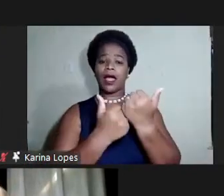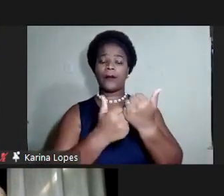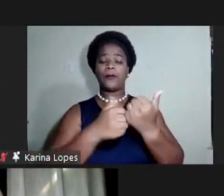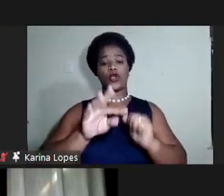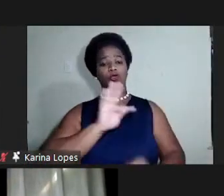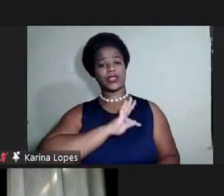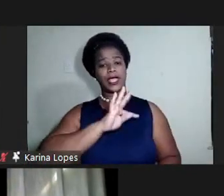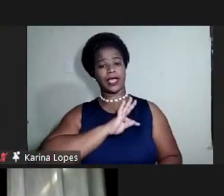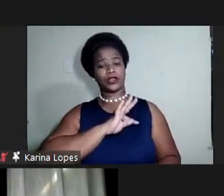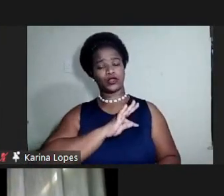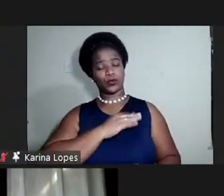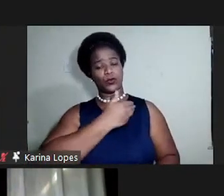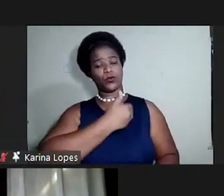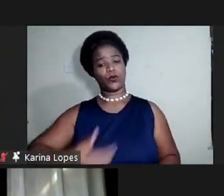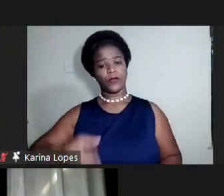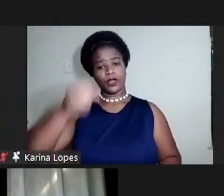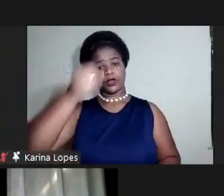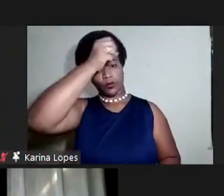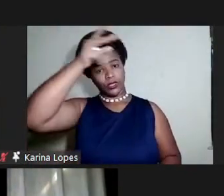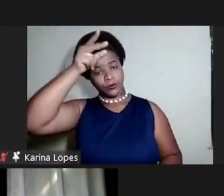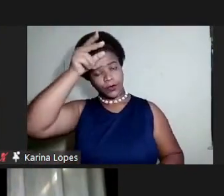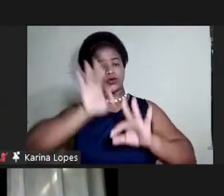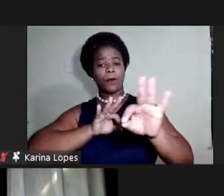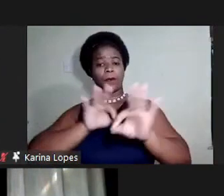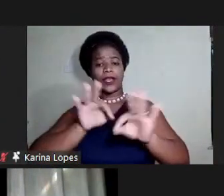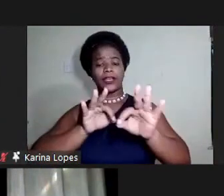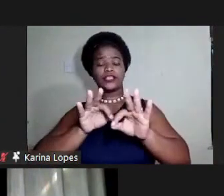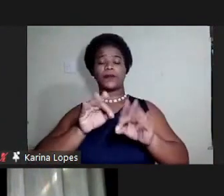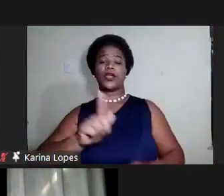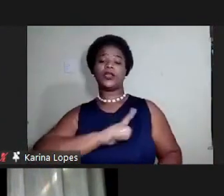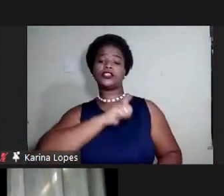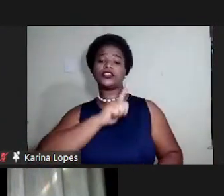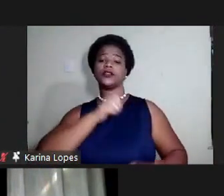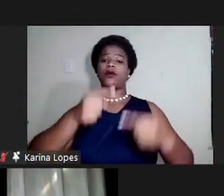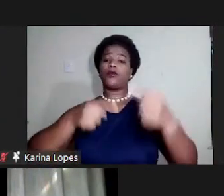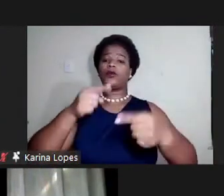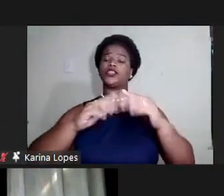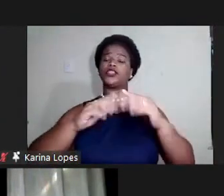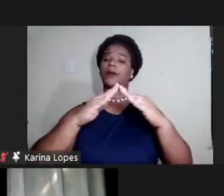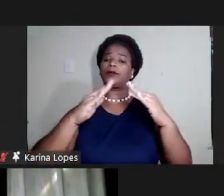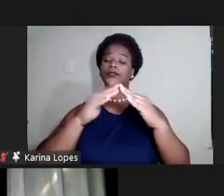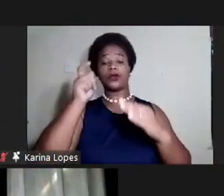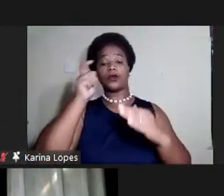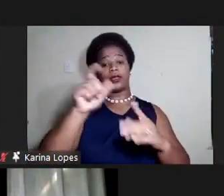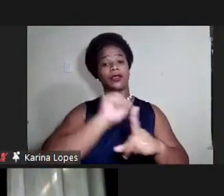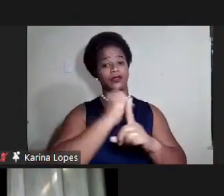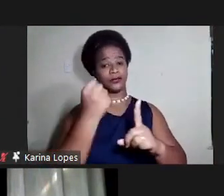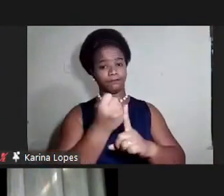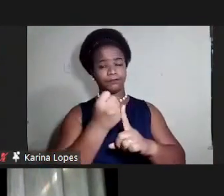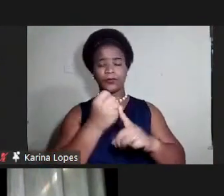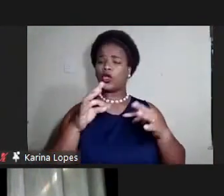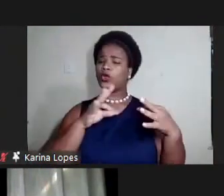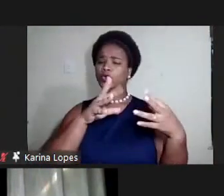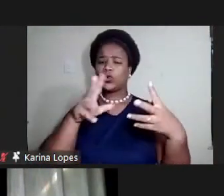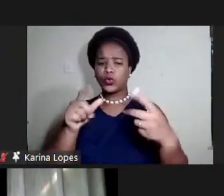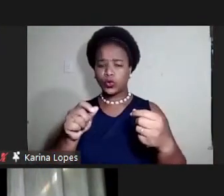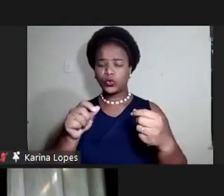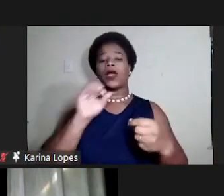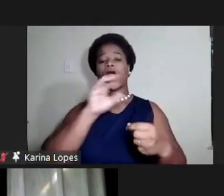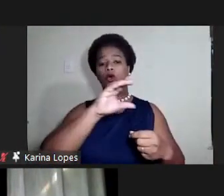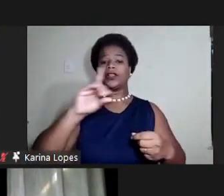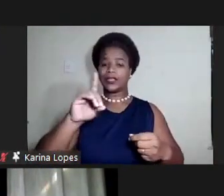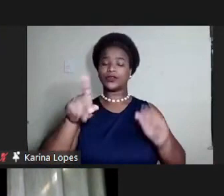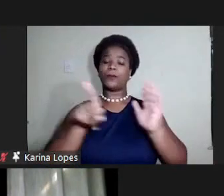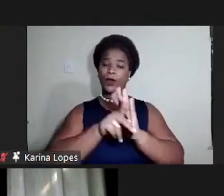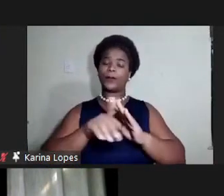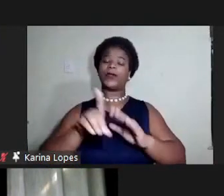no planejamento e gestão da política habitacional de interesse social, todos coordenados pela professora doutora Letícia